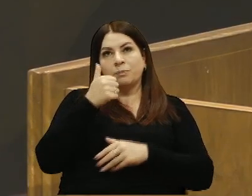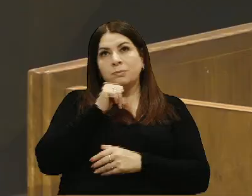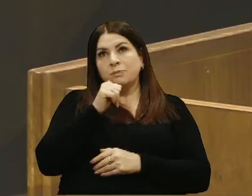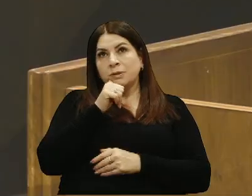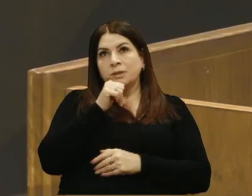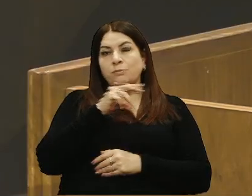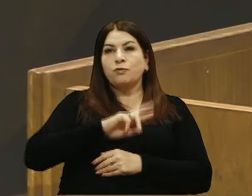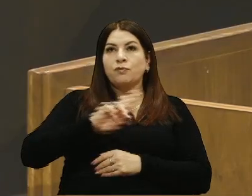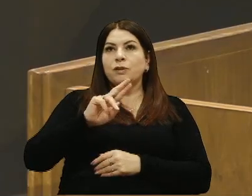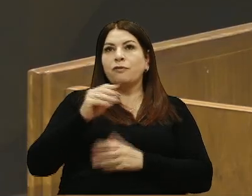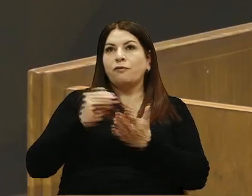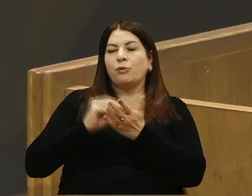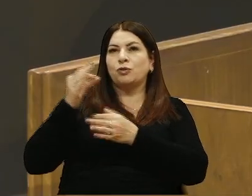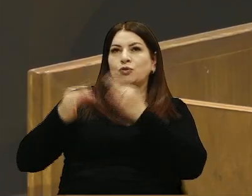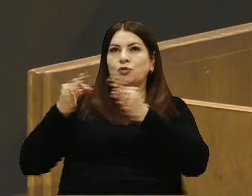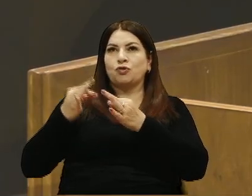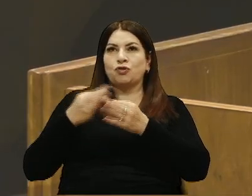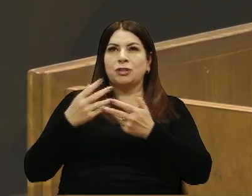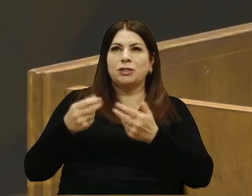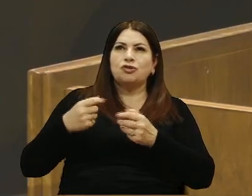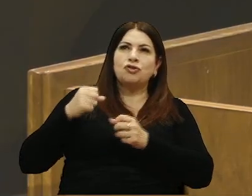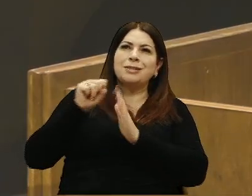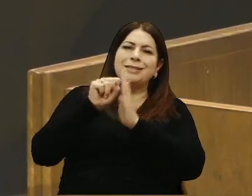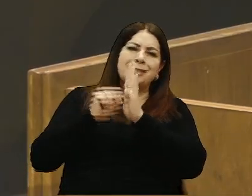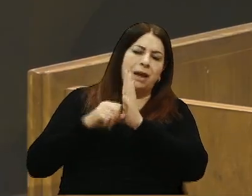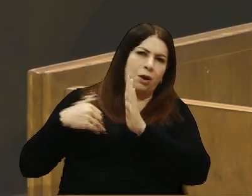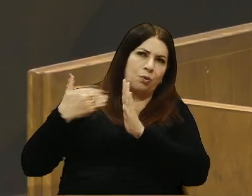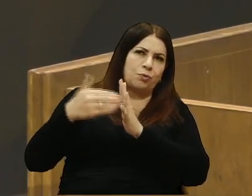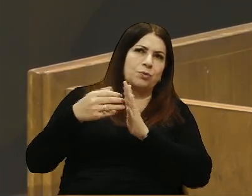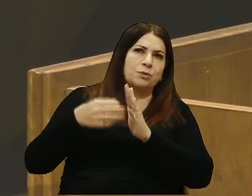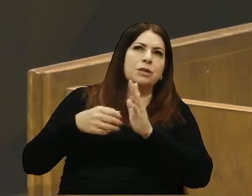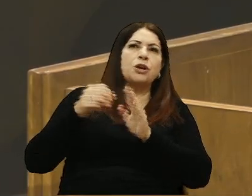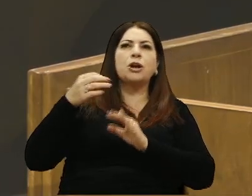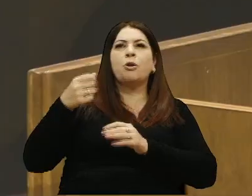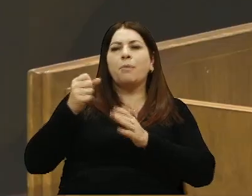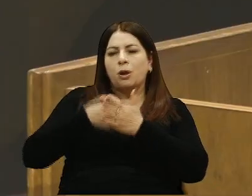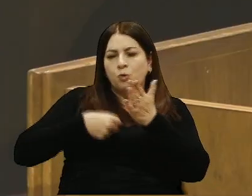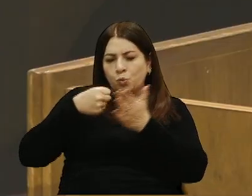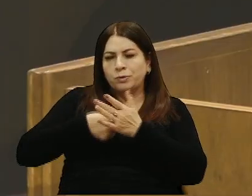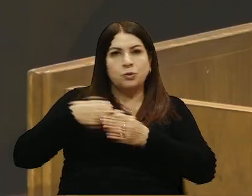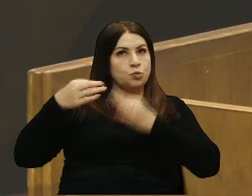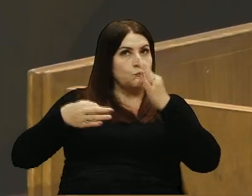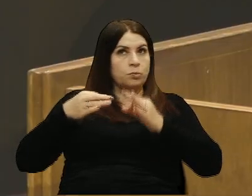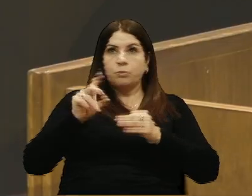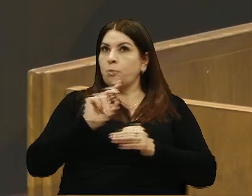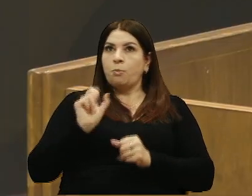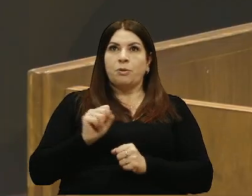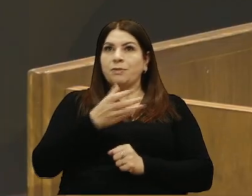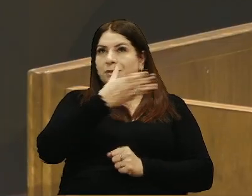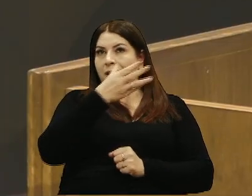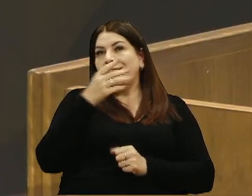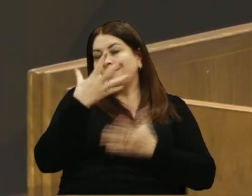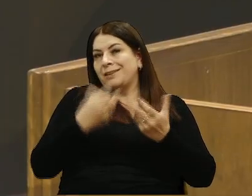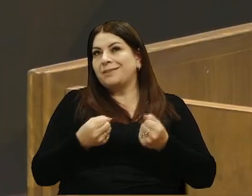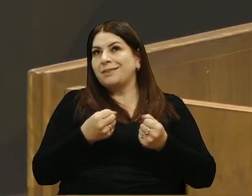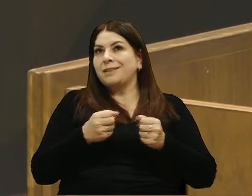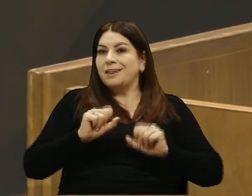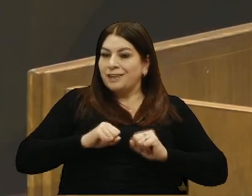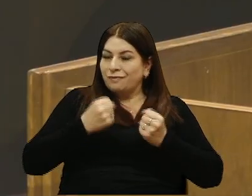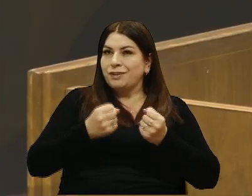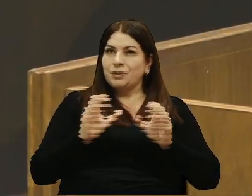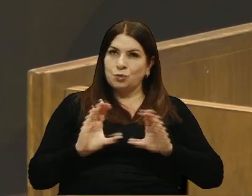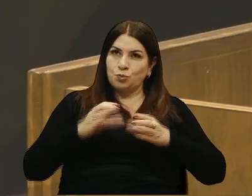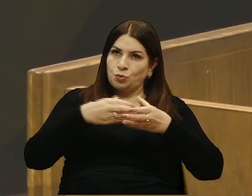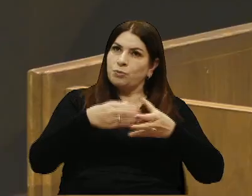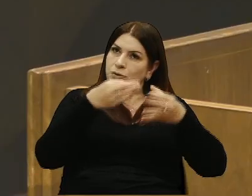de reparar uma injustiça de séculos. Essa é a luta justa. No entanto, não podemos permitir que a defesa legítima de um